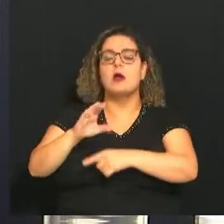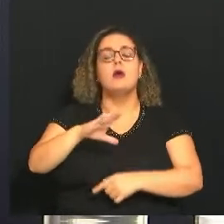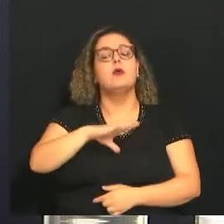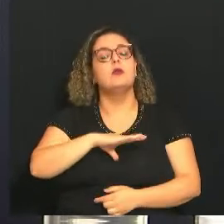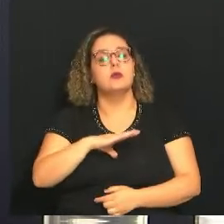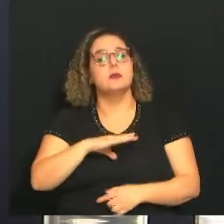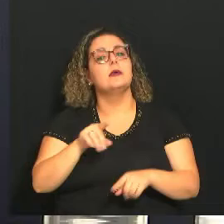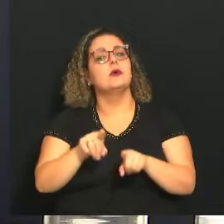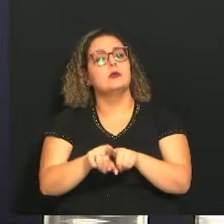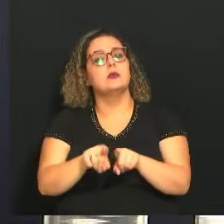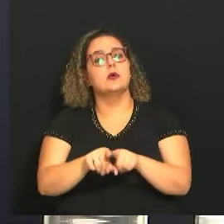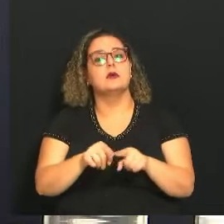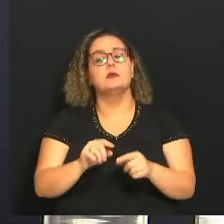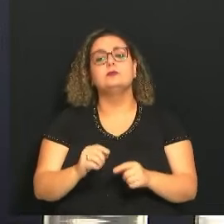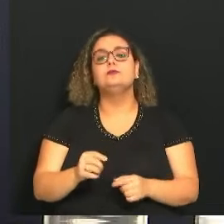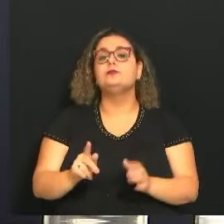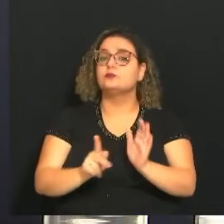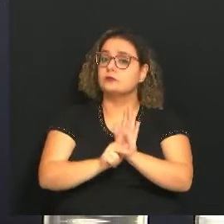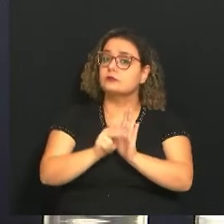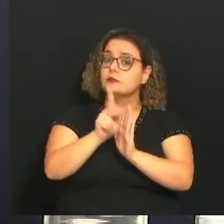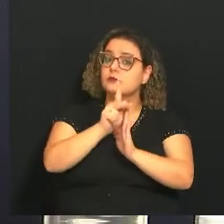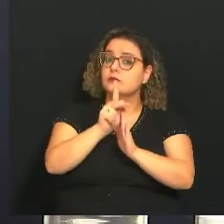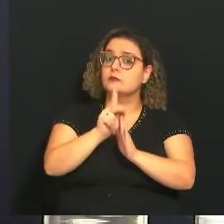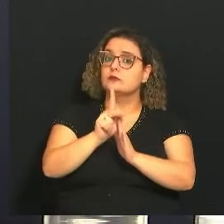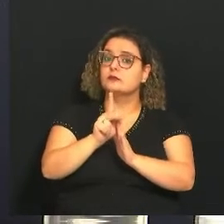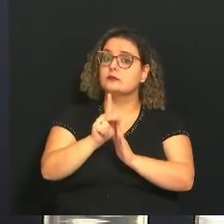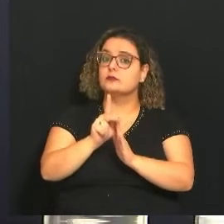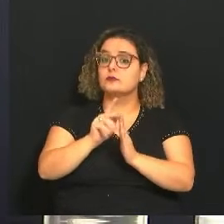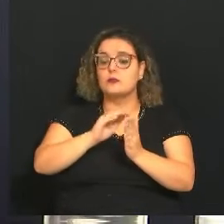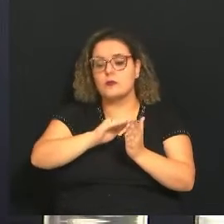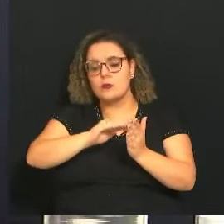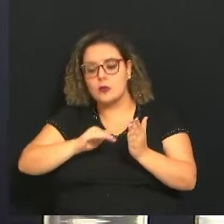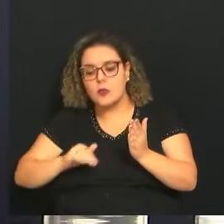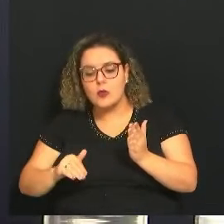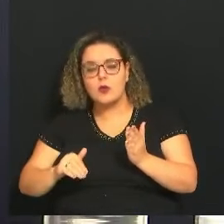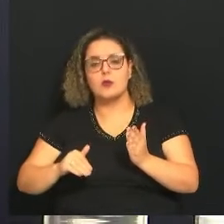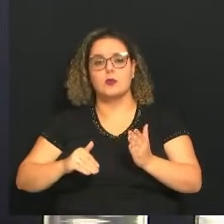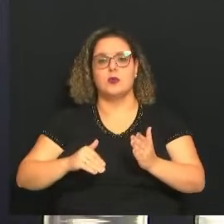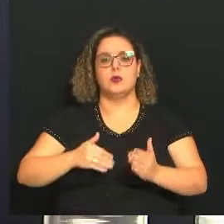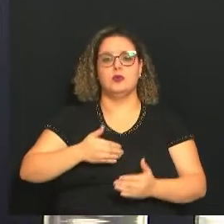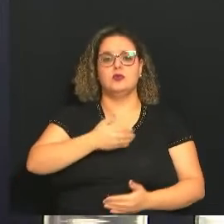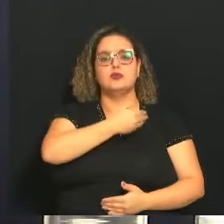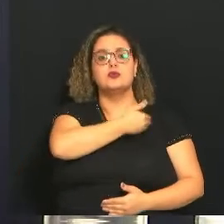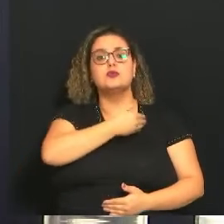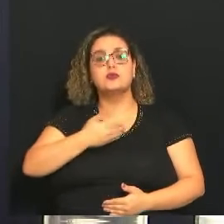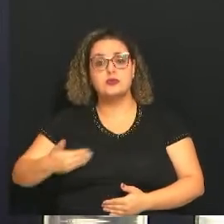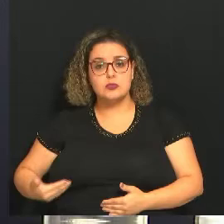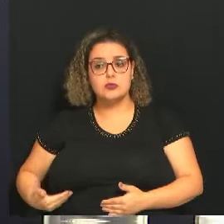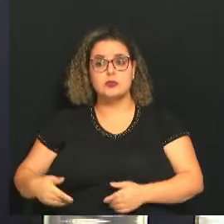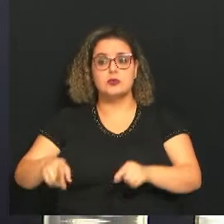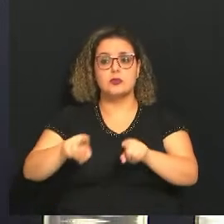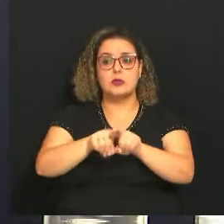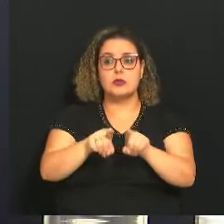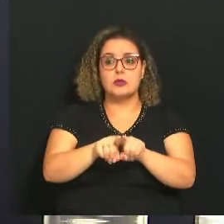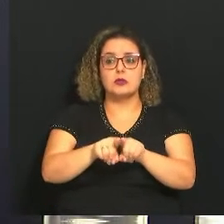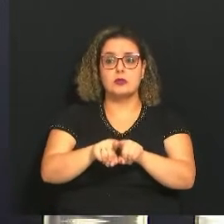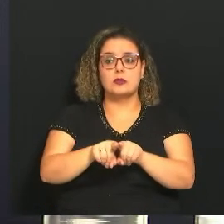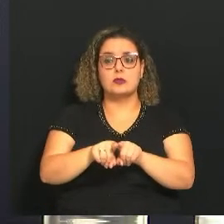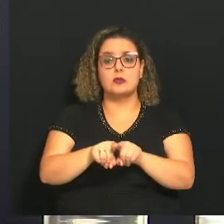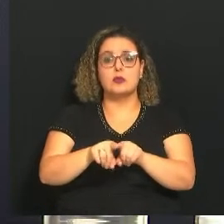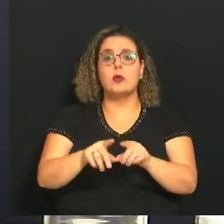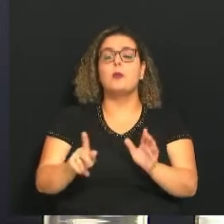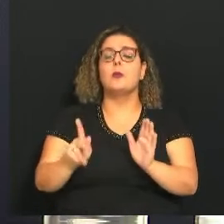um projeto de desmonte do Estado, desmonte dos serviços públicos e, consequentemente, desmonte também do